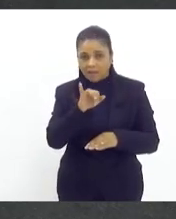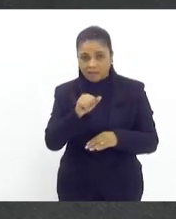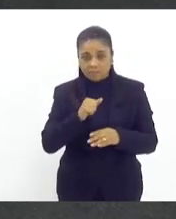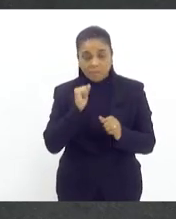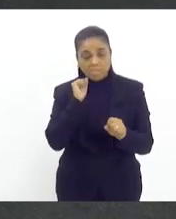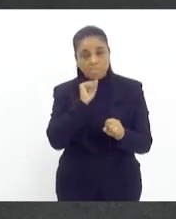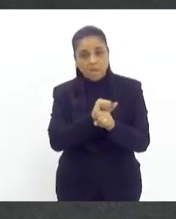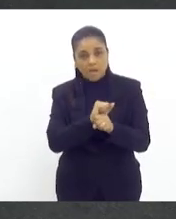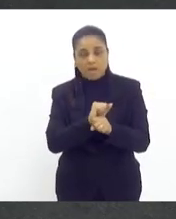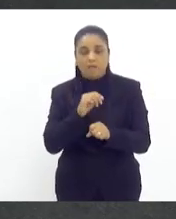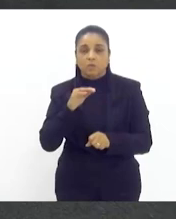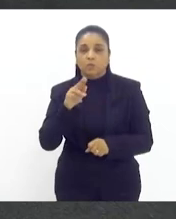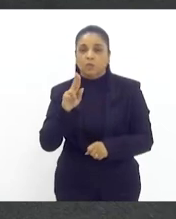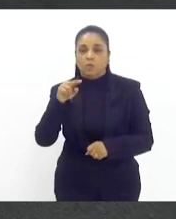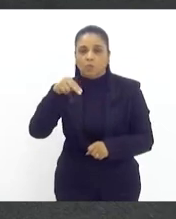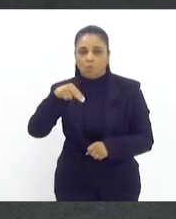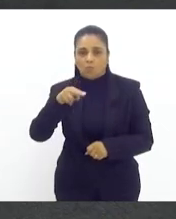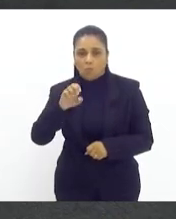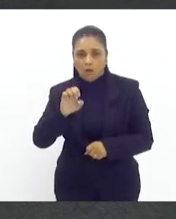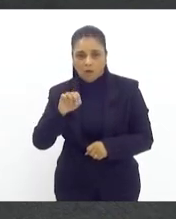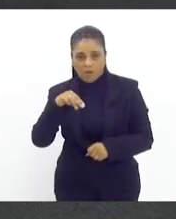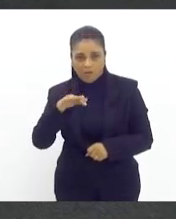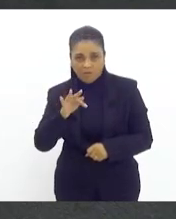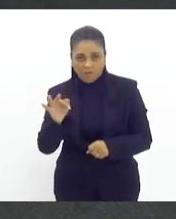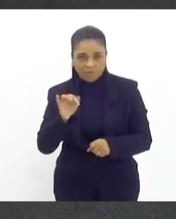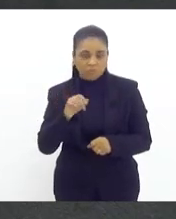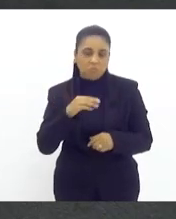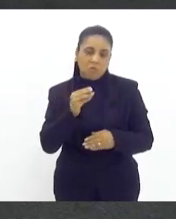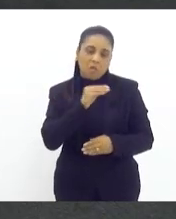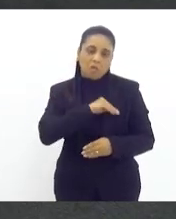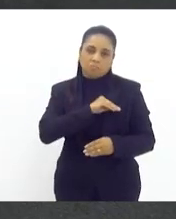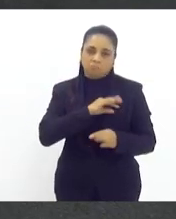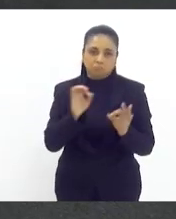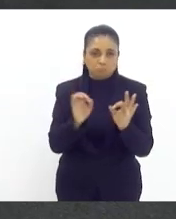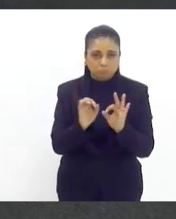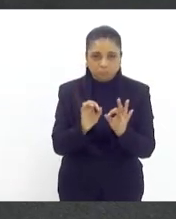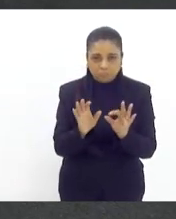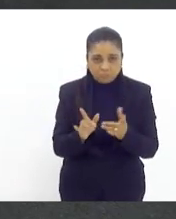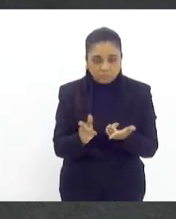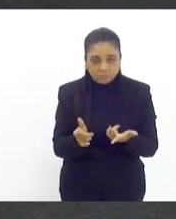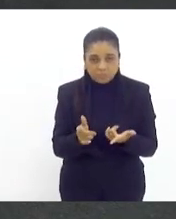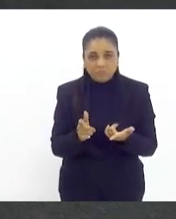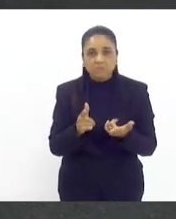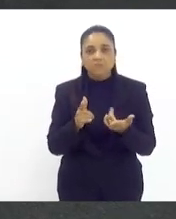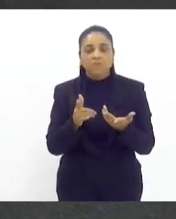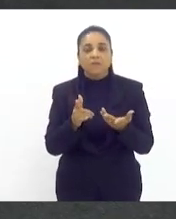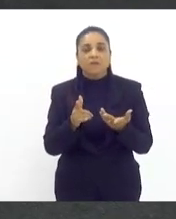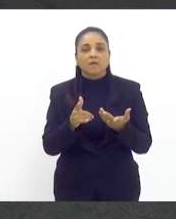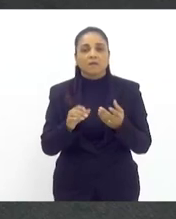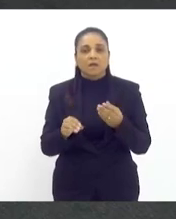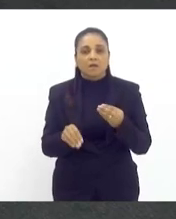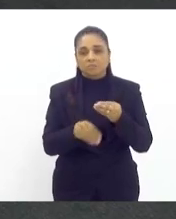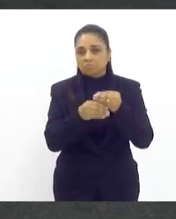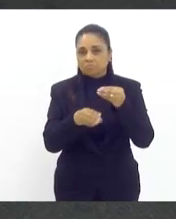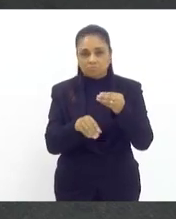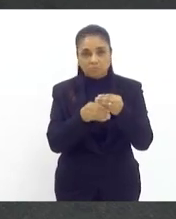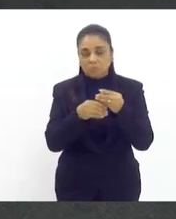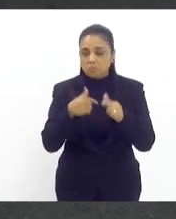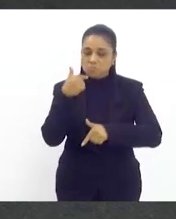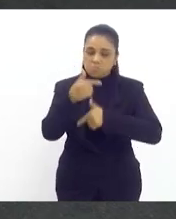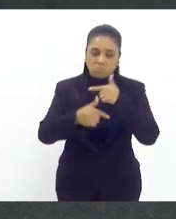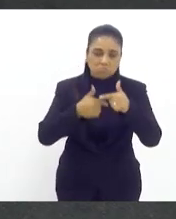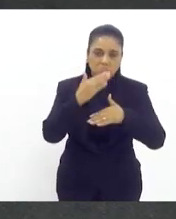parado sem atualizações né a casa em que servidores dessa instituição não consegue avançar mais na carreira